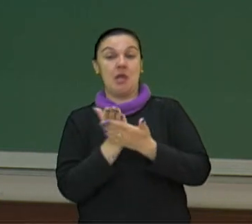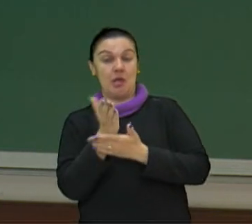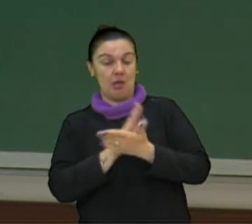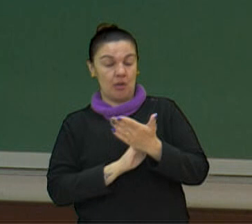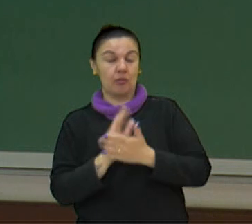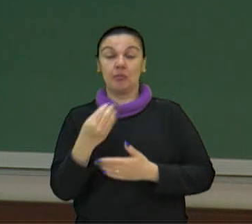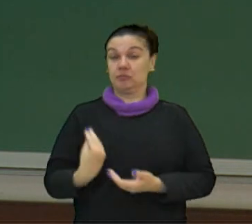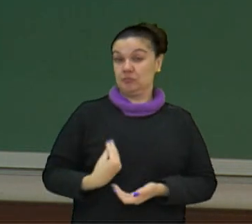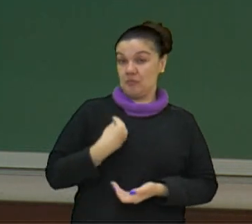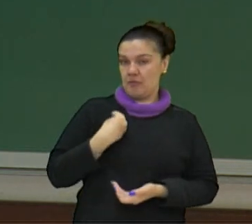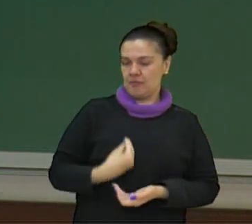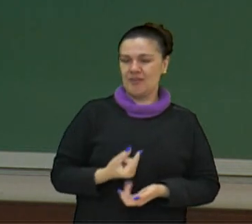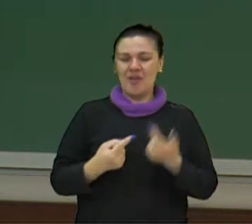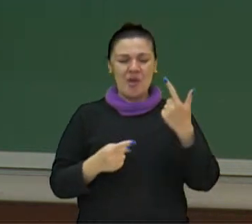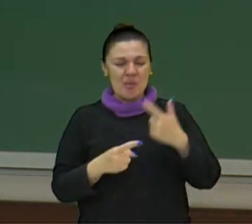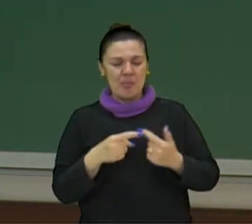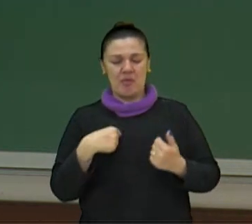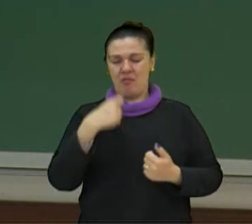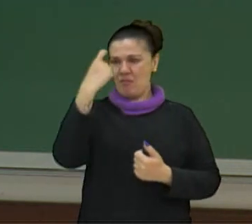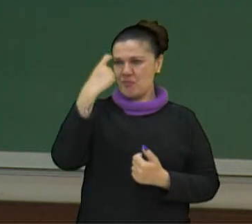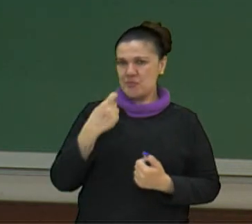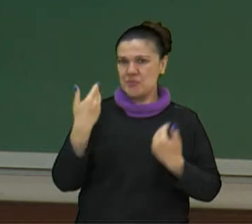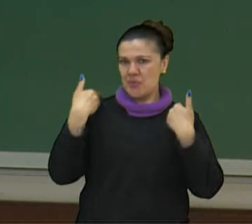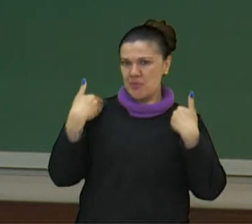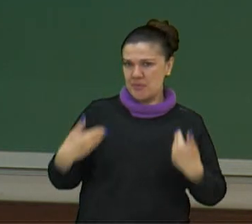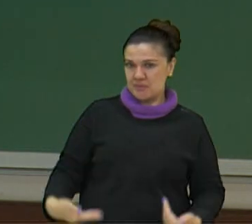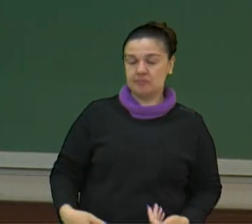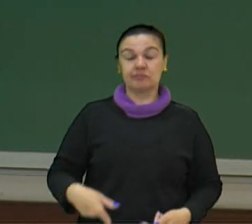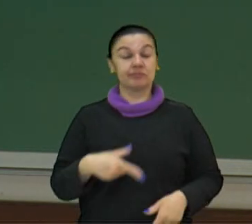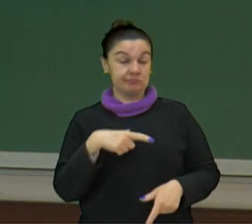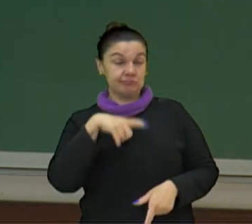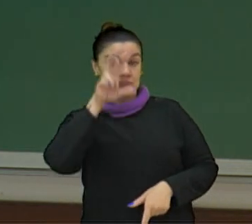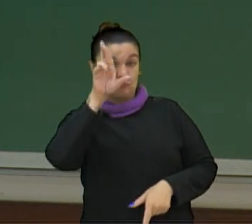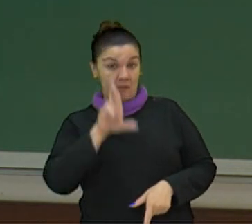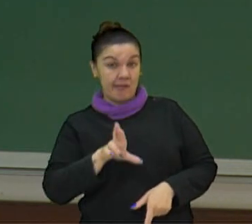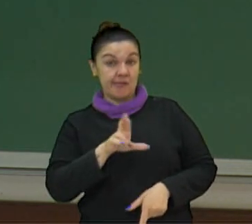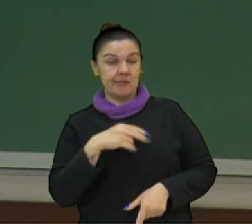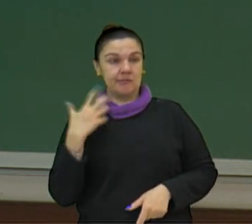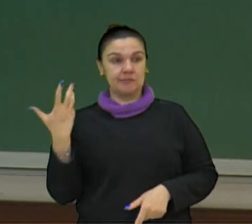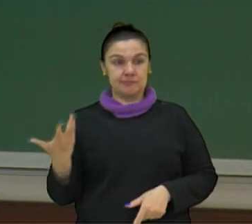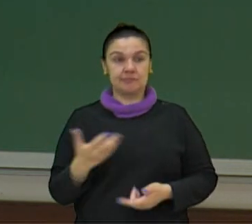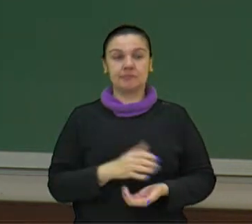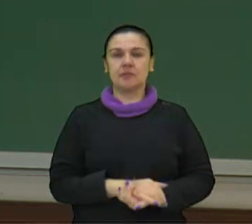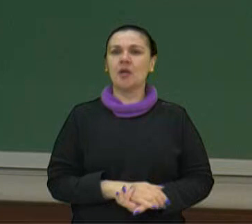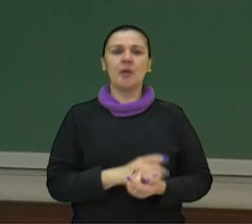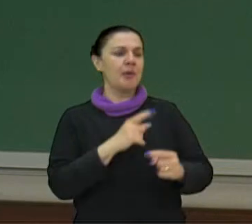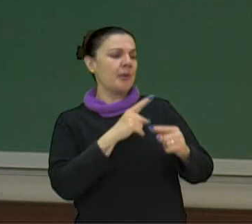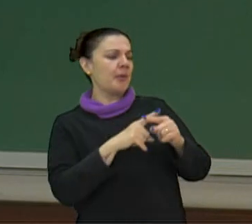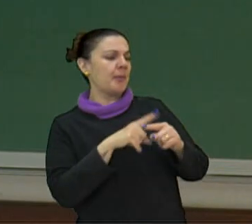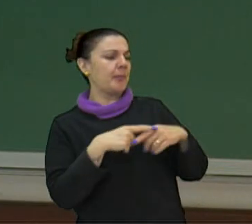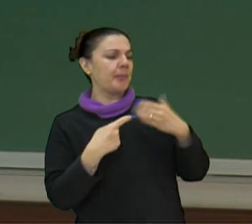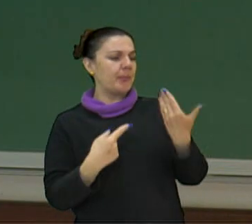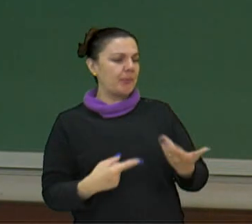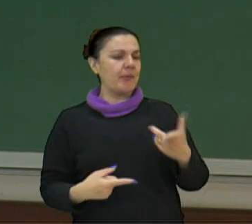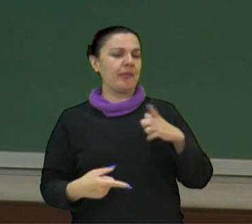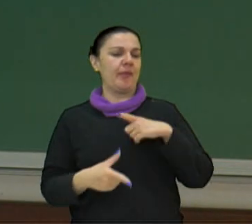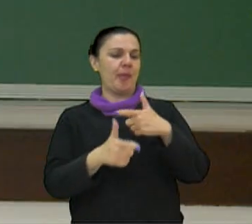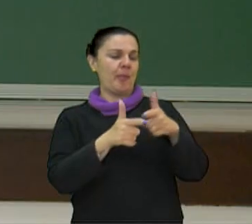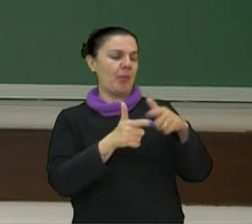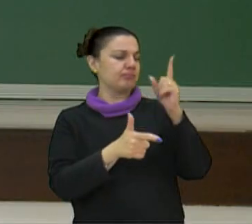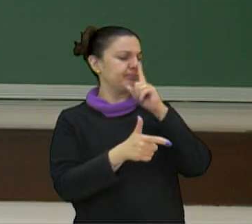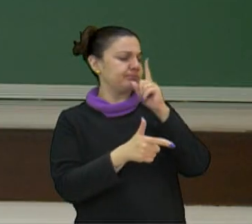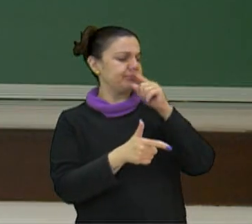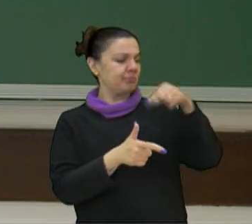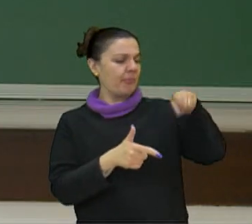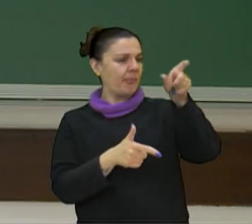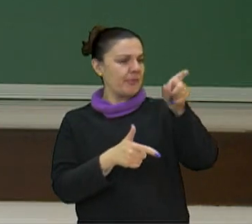existência. Por que eu sou assim? Existem razões para você ser assim. Né? Por que existem defeitos no outro?